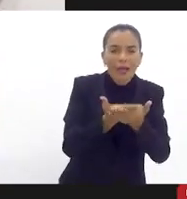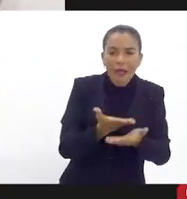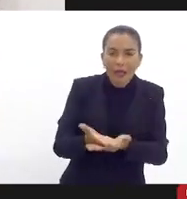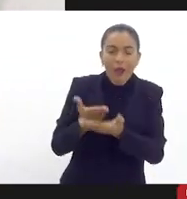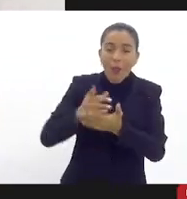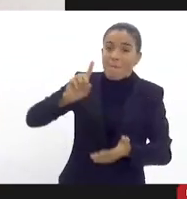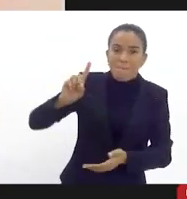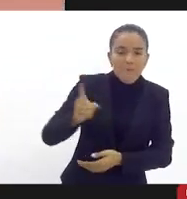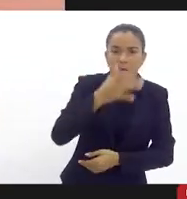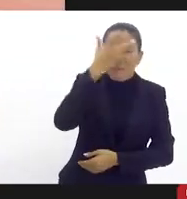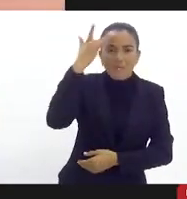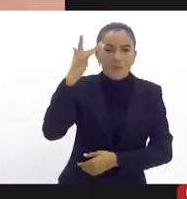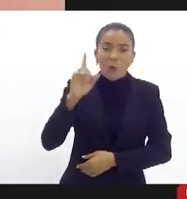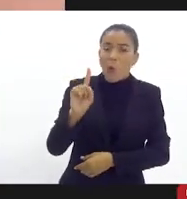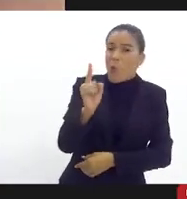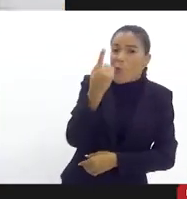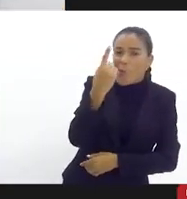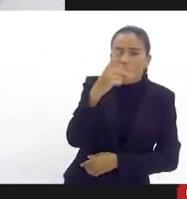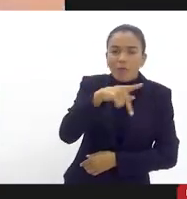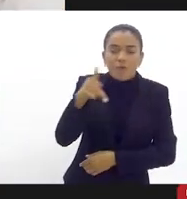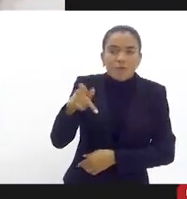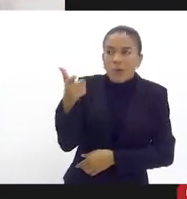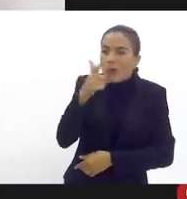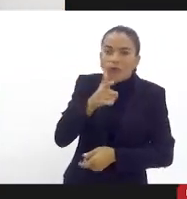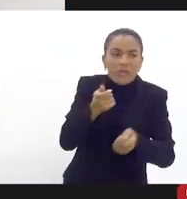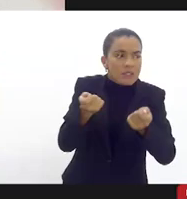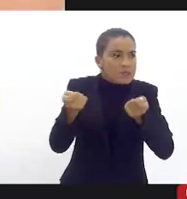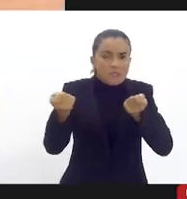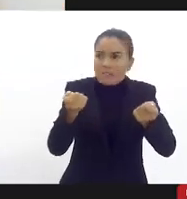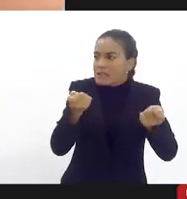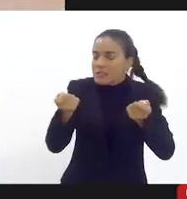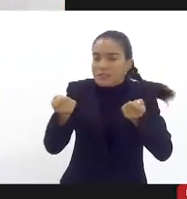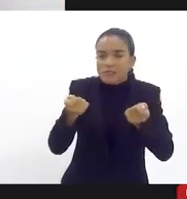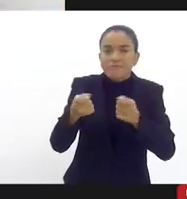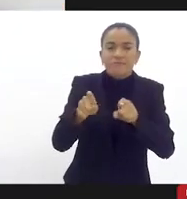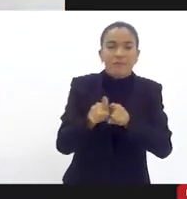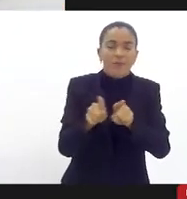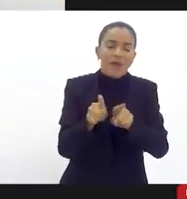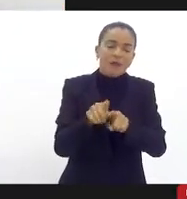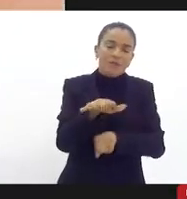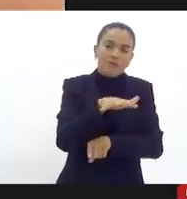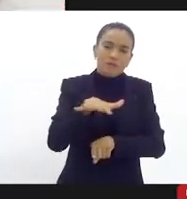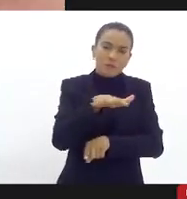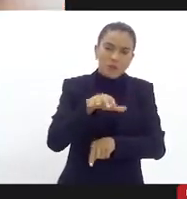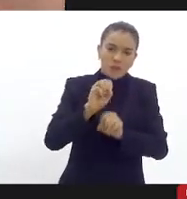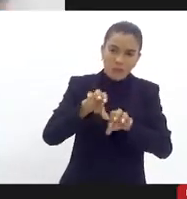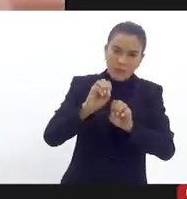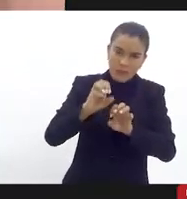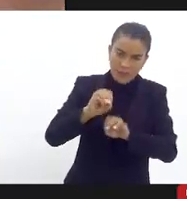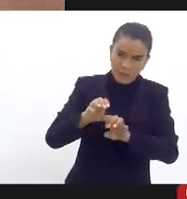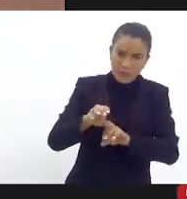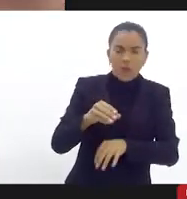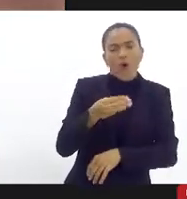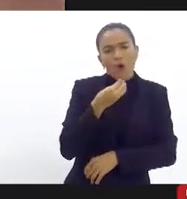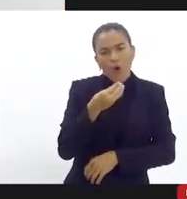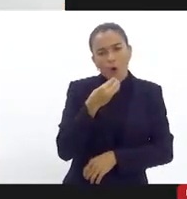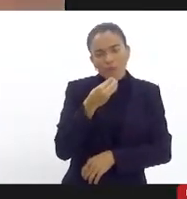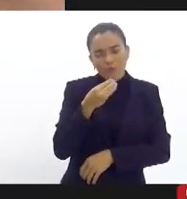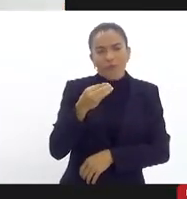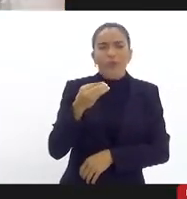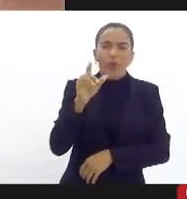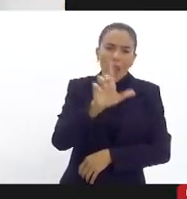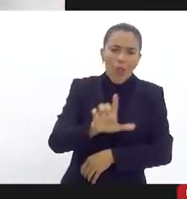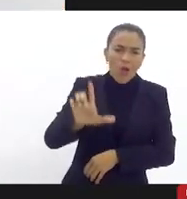pessoas numa sala de aula e o professor sem dar ponto Então essa relação do aprendizagem é lógica mesmo do ensino superior